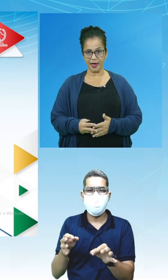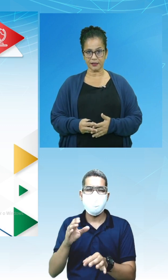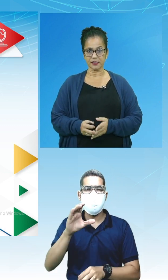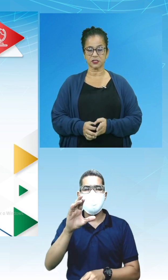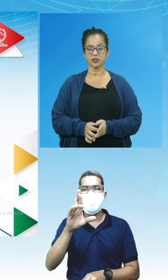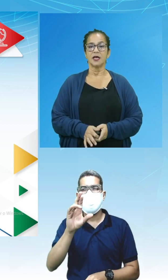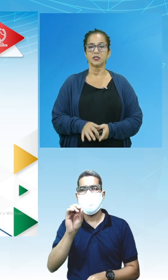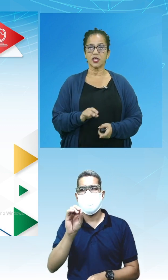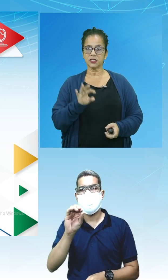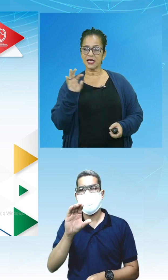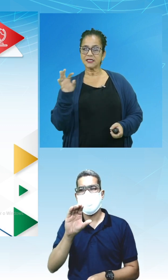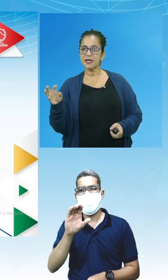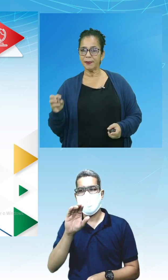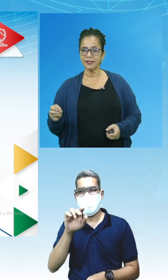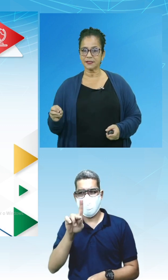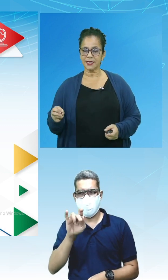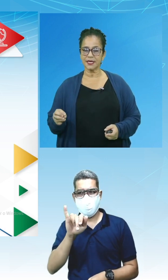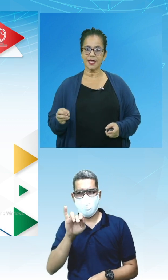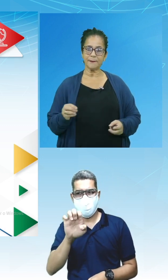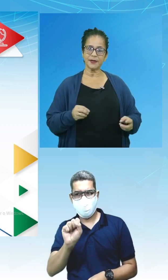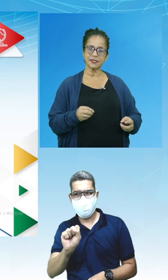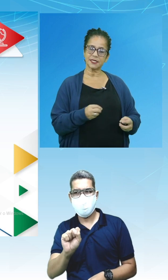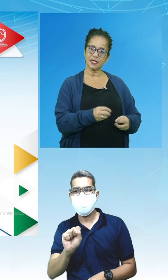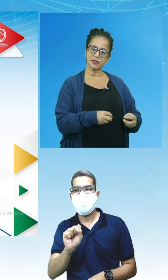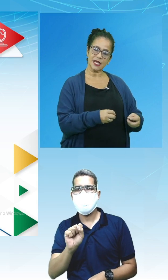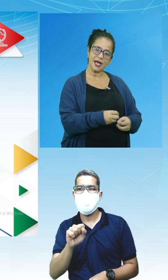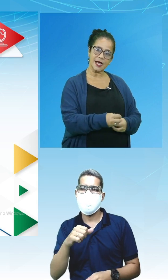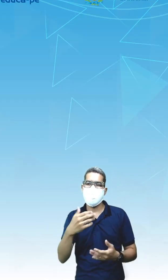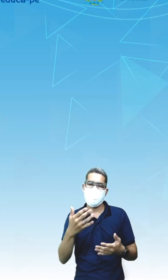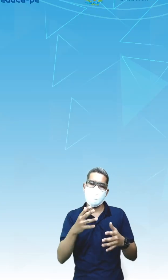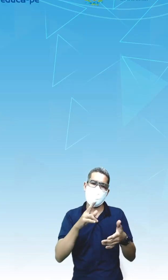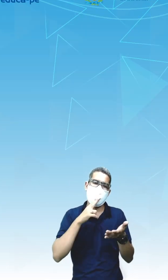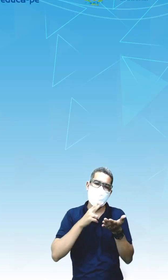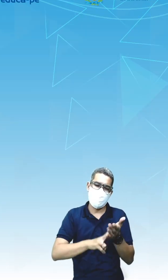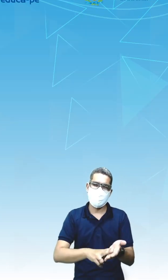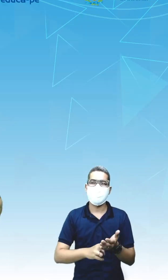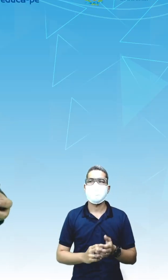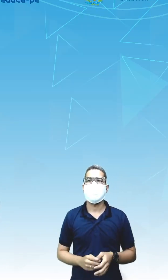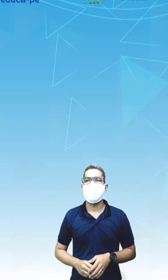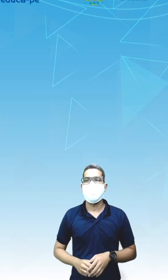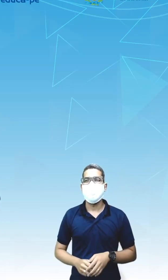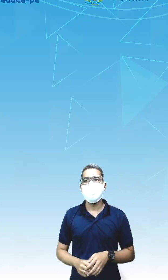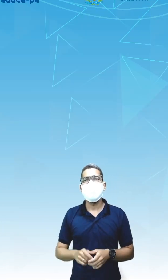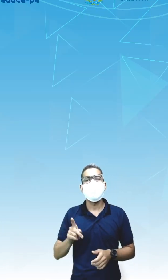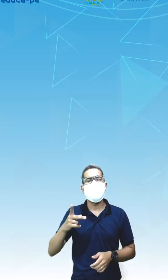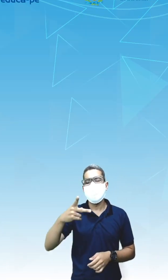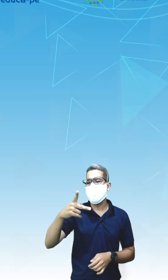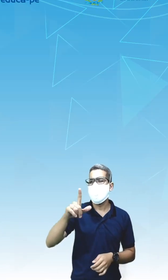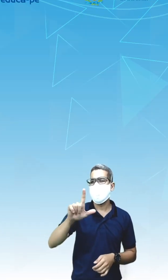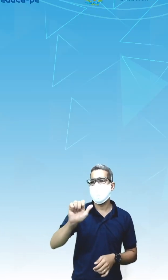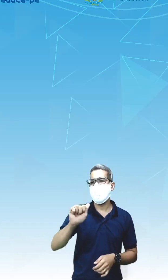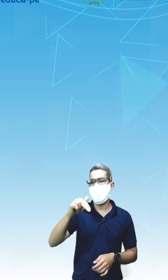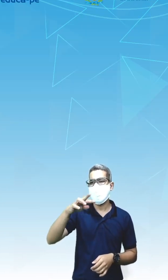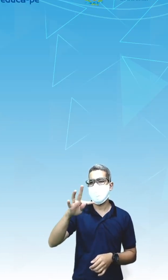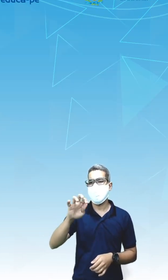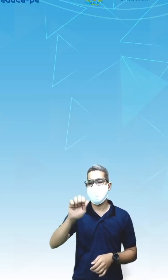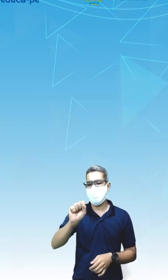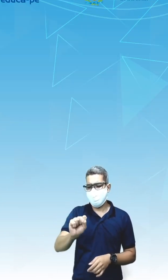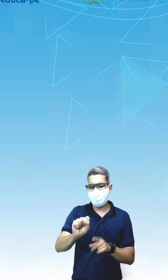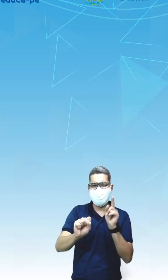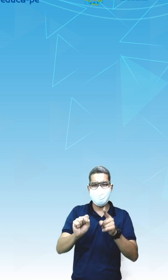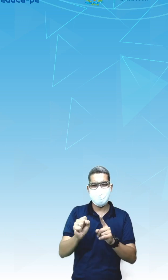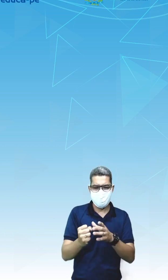e cartas. Gente, essa planta aqui não é planta da nossa casa, não, da sua mãezinha cuidar, não. Plantas são